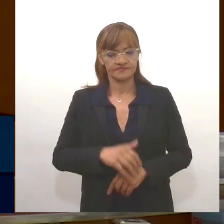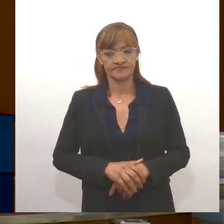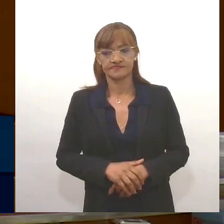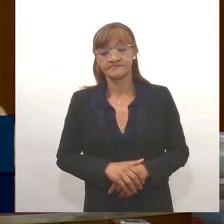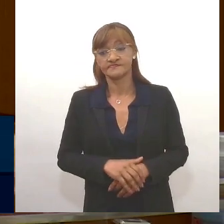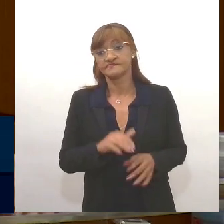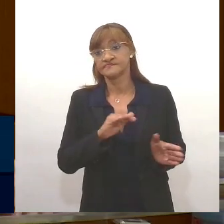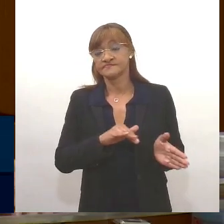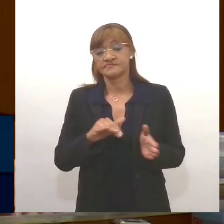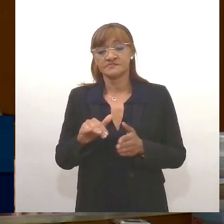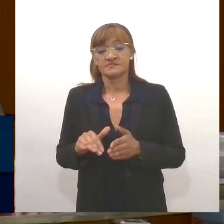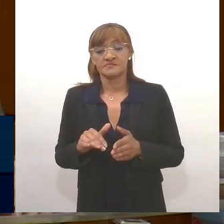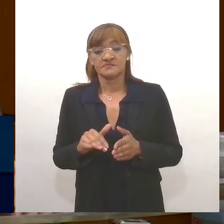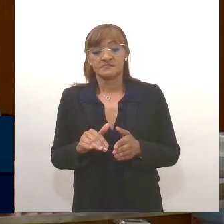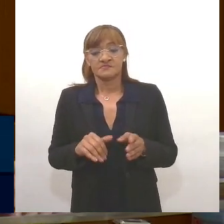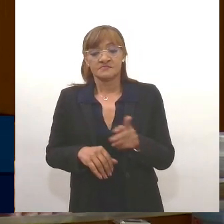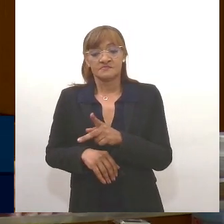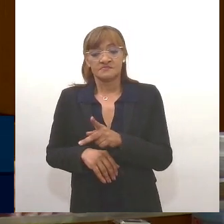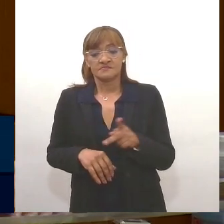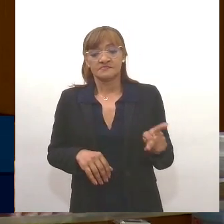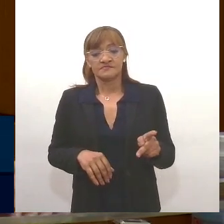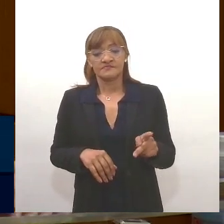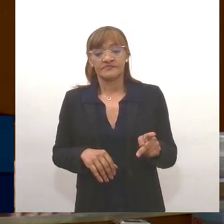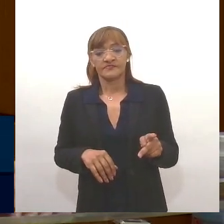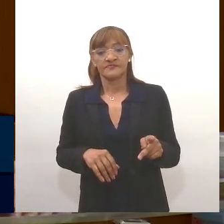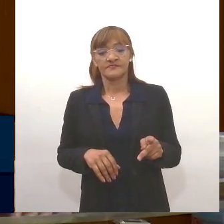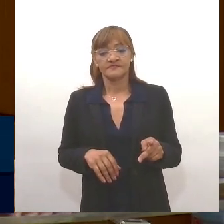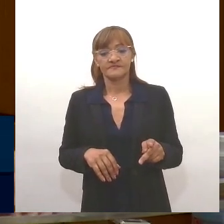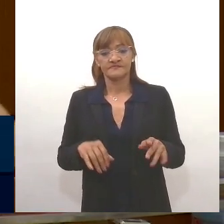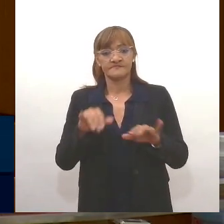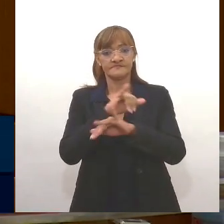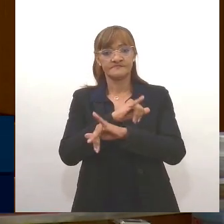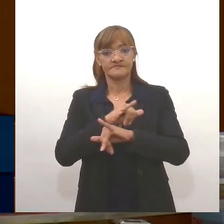PR comunicação a